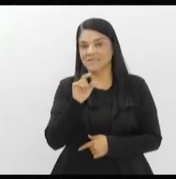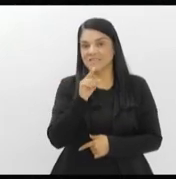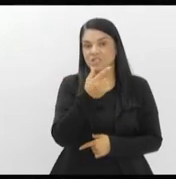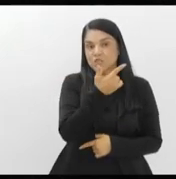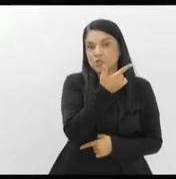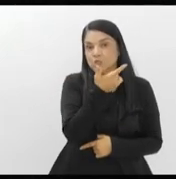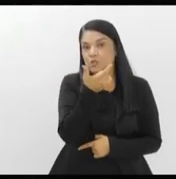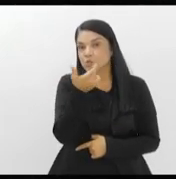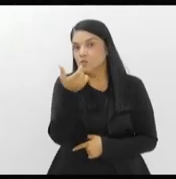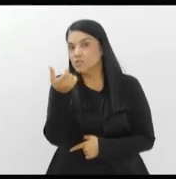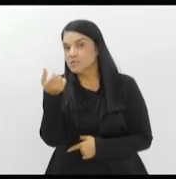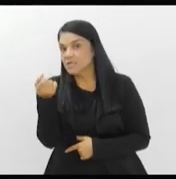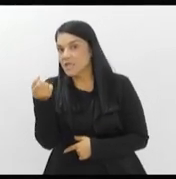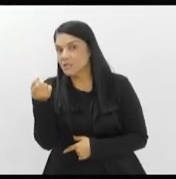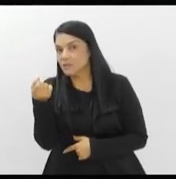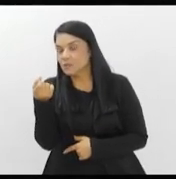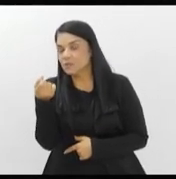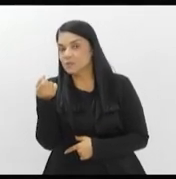Brasileiro.